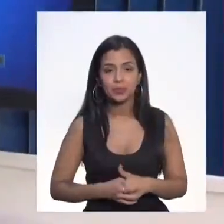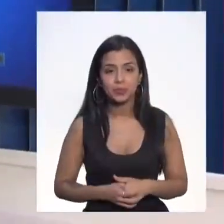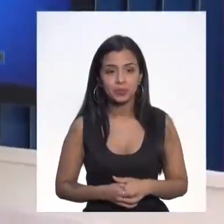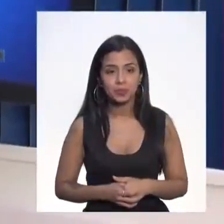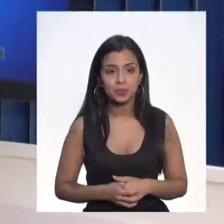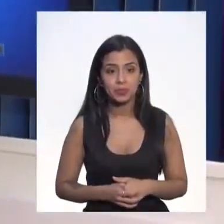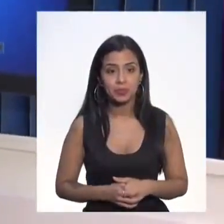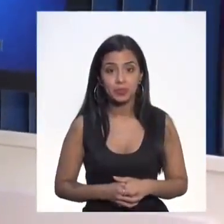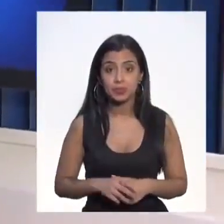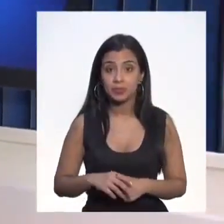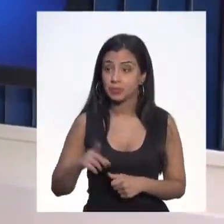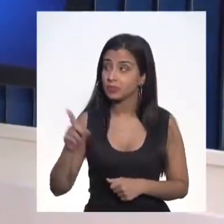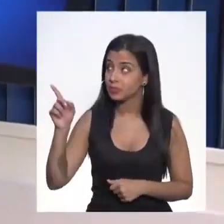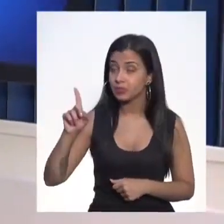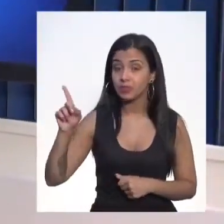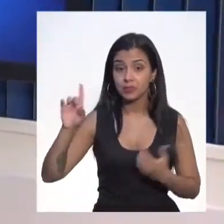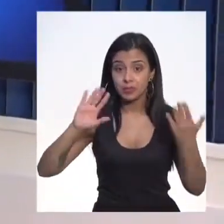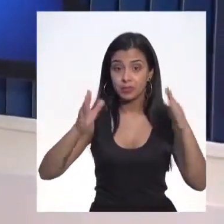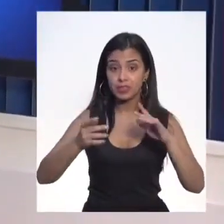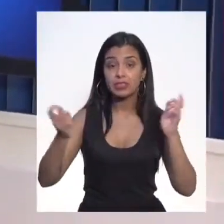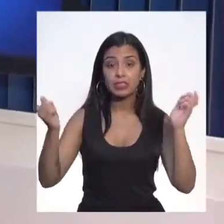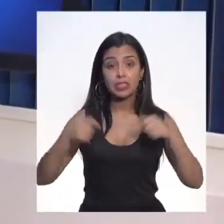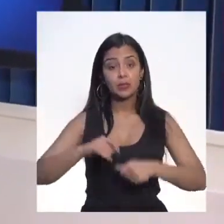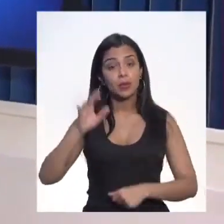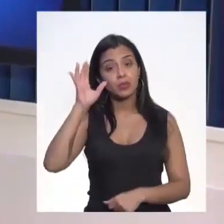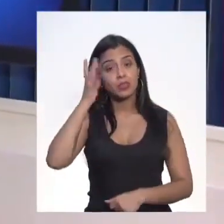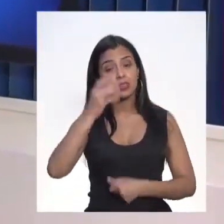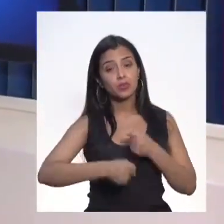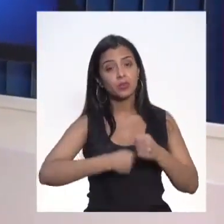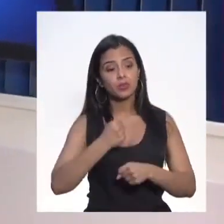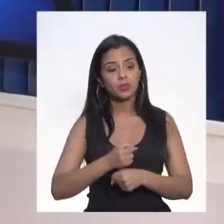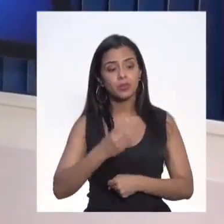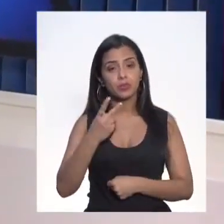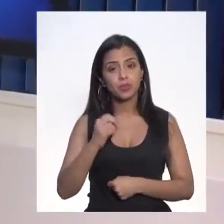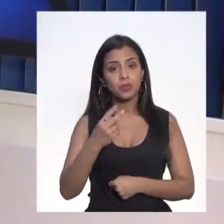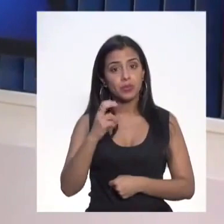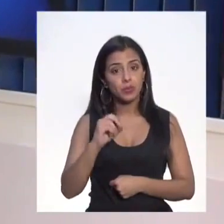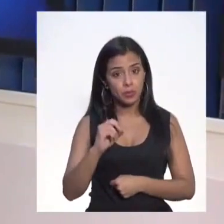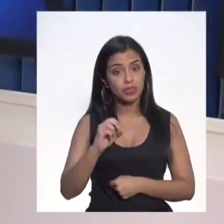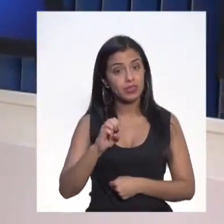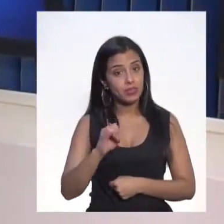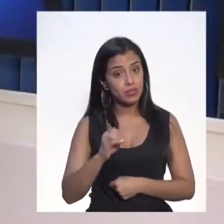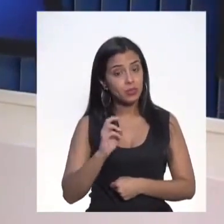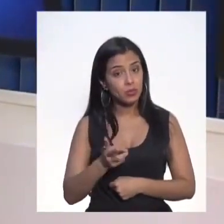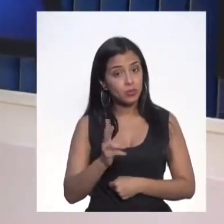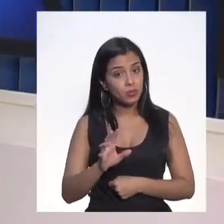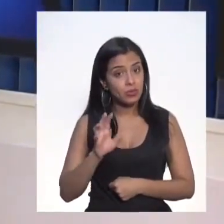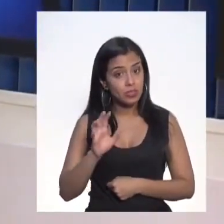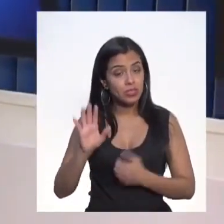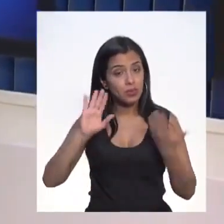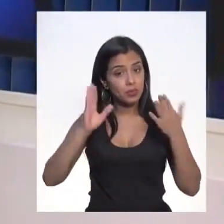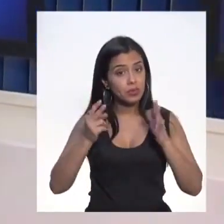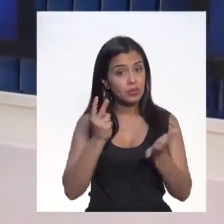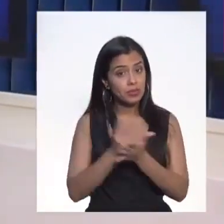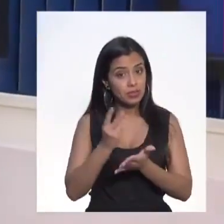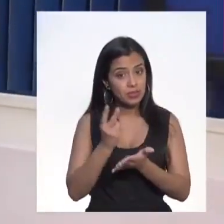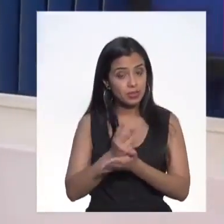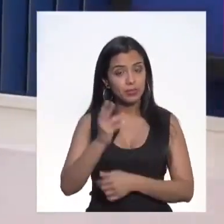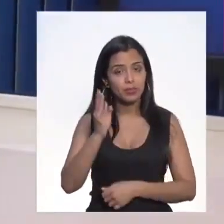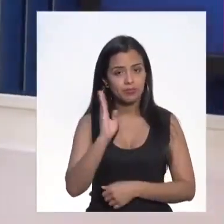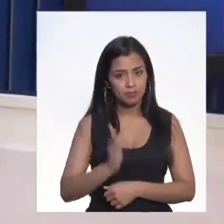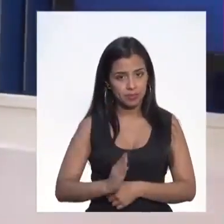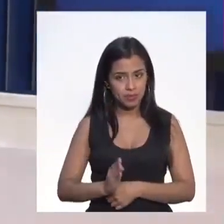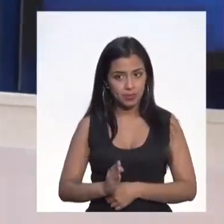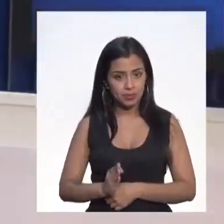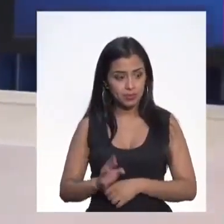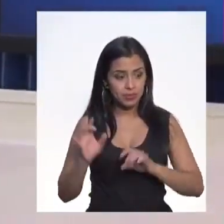previsão do tempo é o que você poderá ver em 2050, se a emissão de gases de efeito estufa continuar mudando o clima no Brasil. Especialistas em